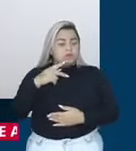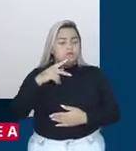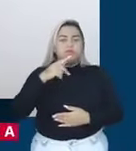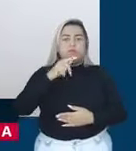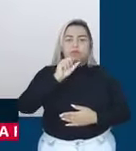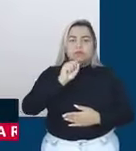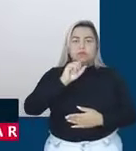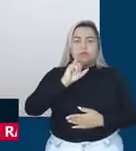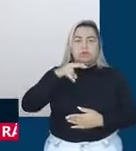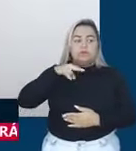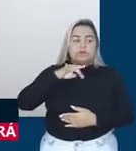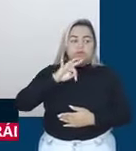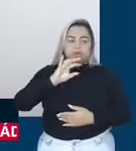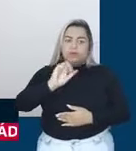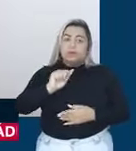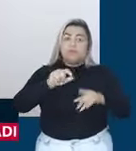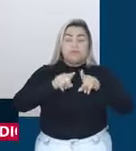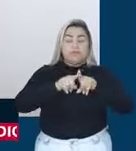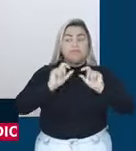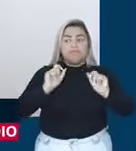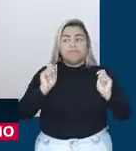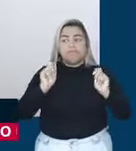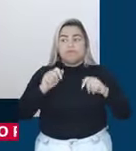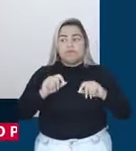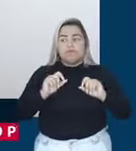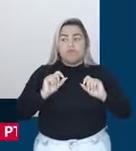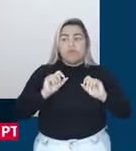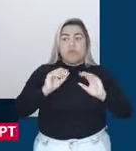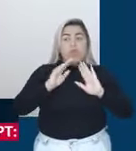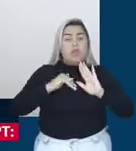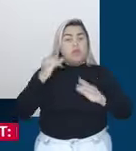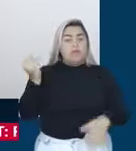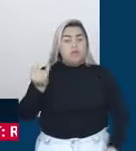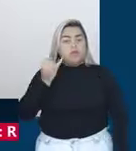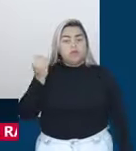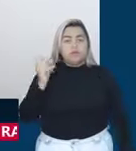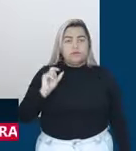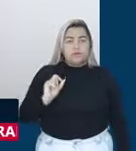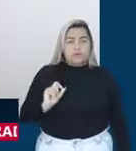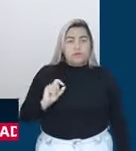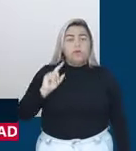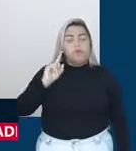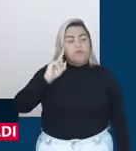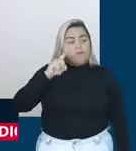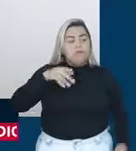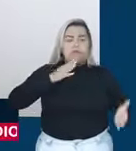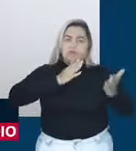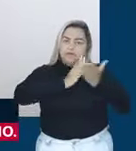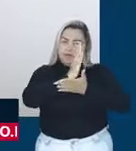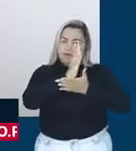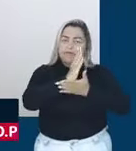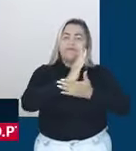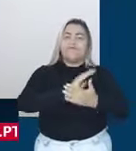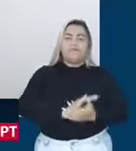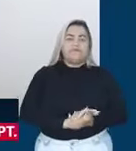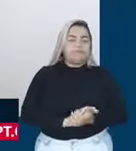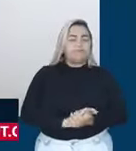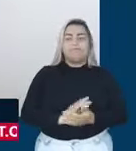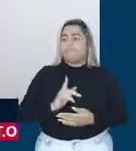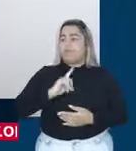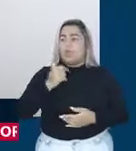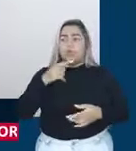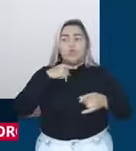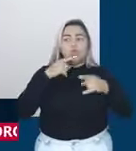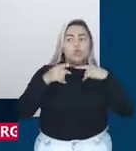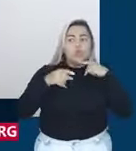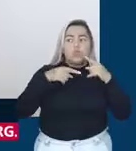que dependem dessa questão. Por isso é fundamental que seja aprovado. Mas será aprovado, eu não tenho nenhuma dúvida,